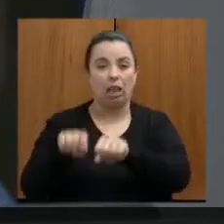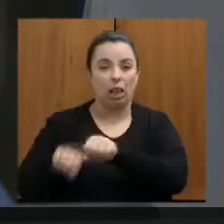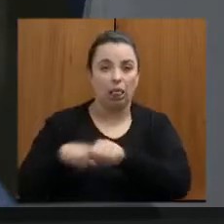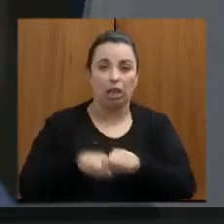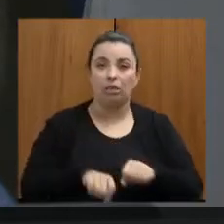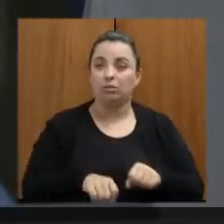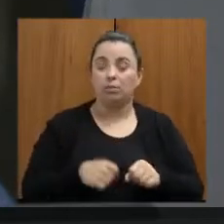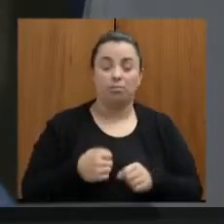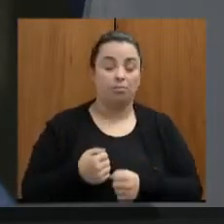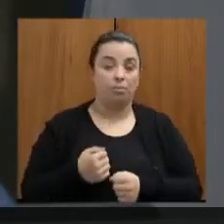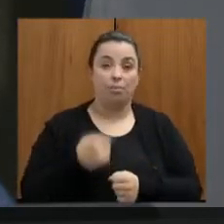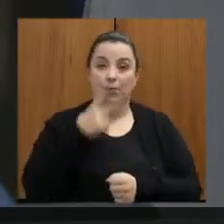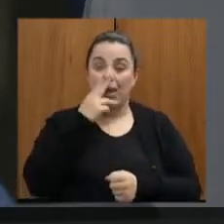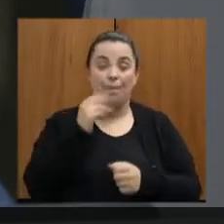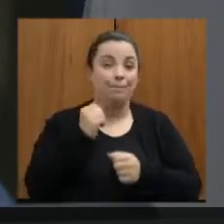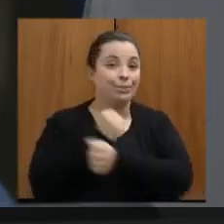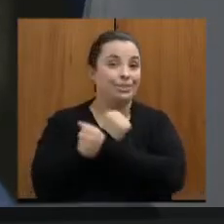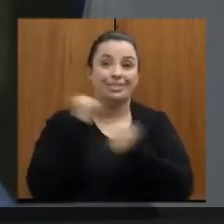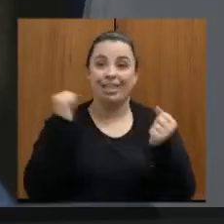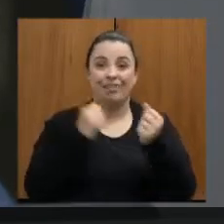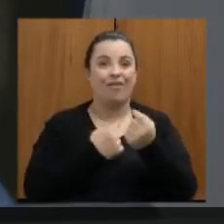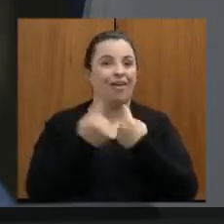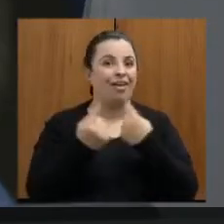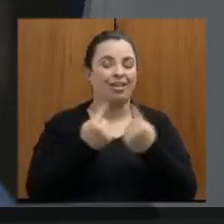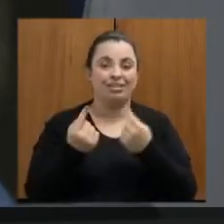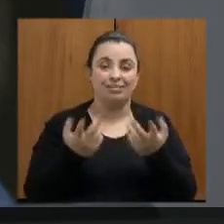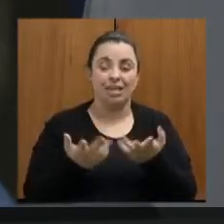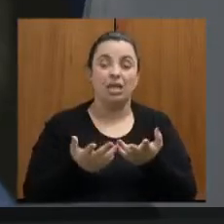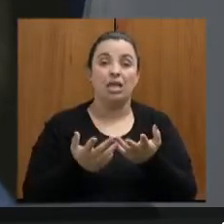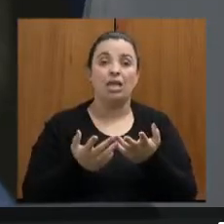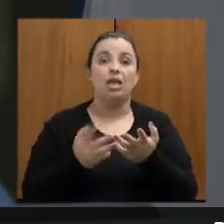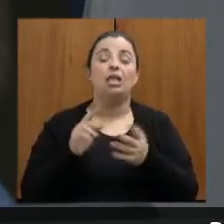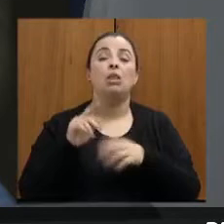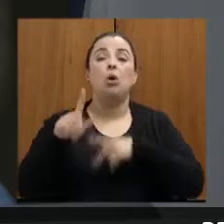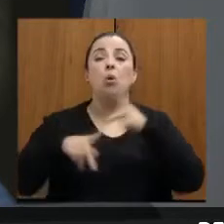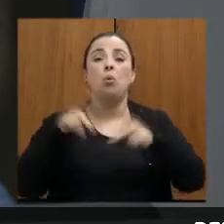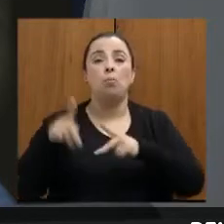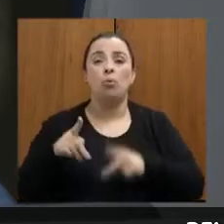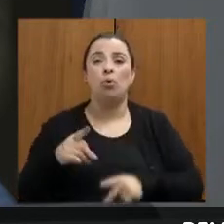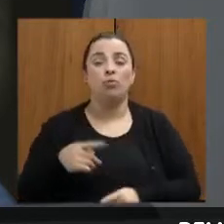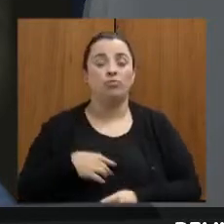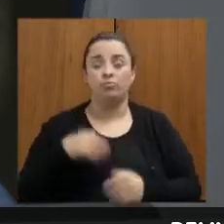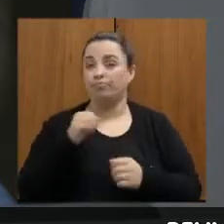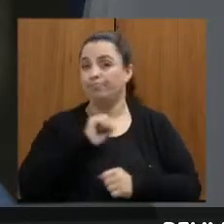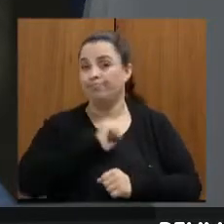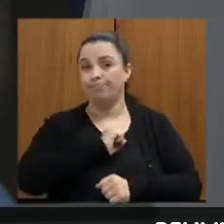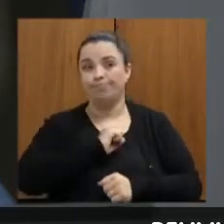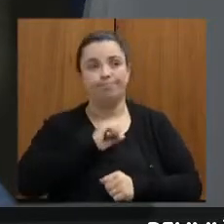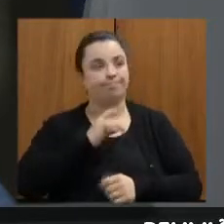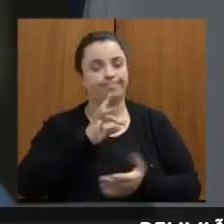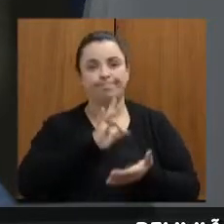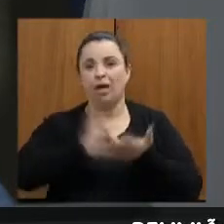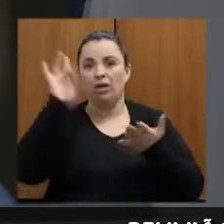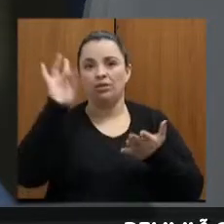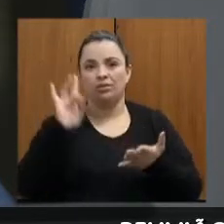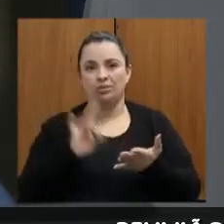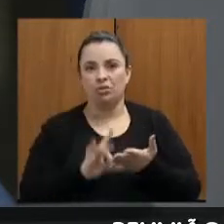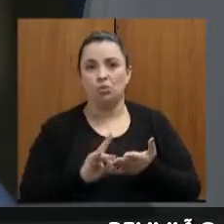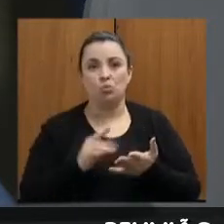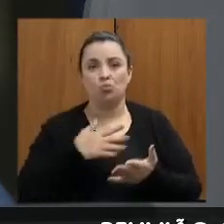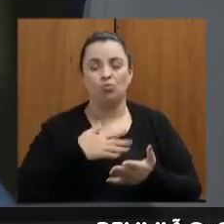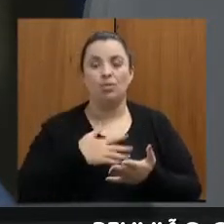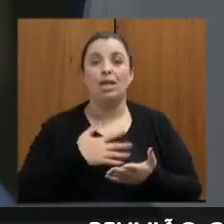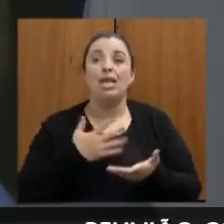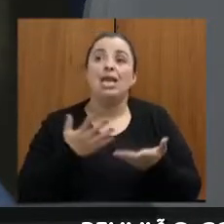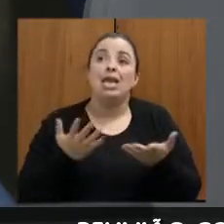com da população era muito alto é a medida que os estados vão sendo reformados que elas vão